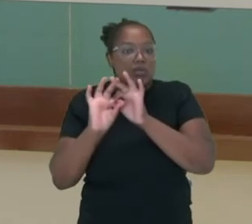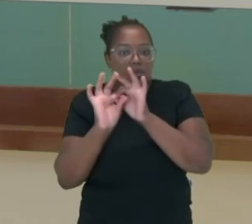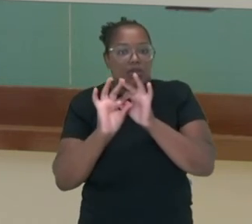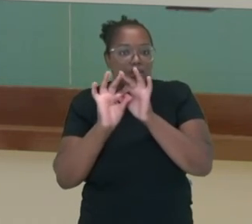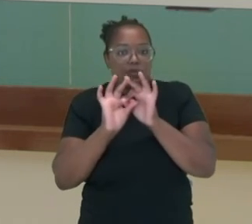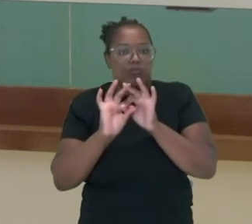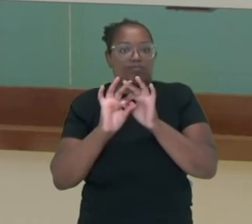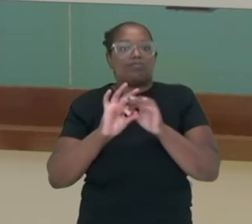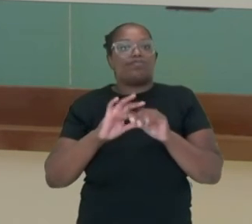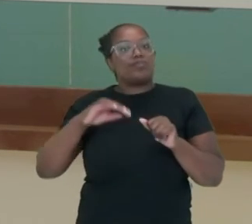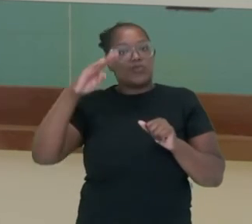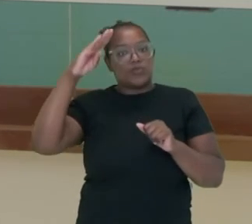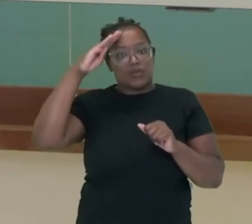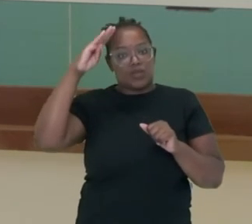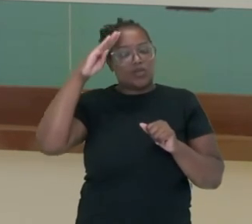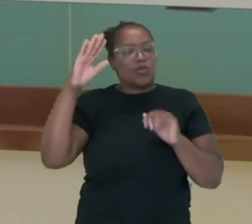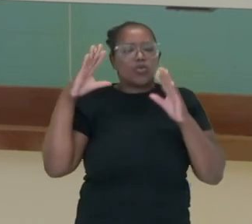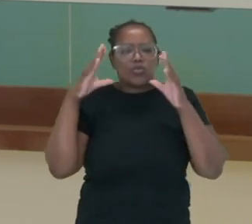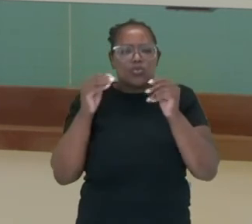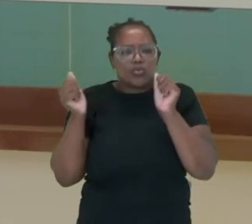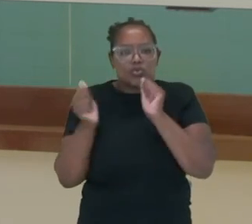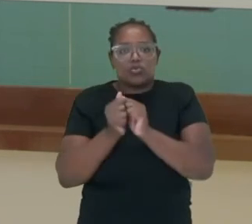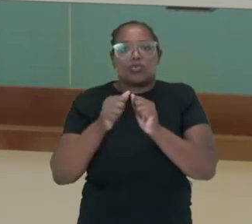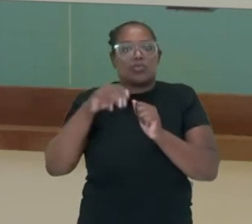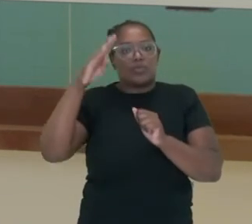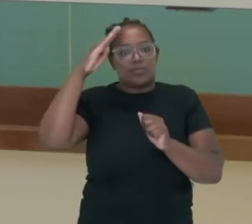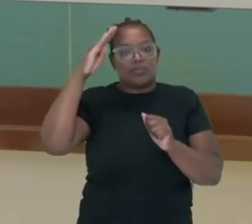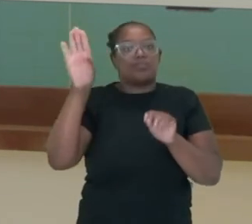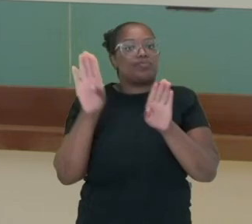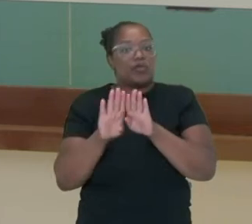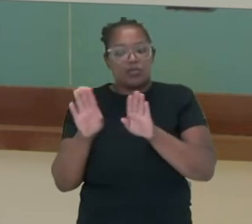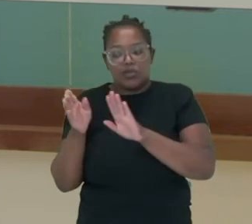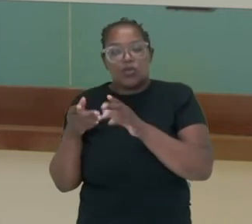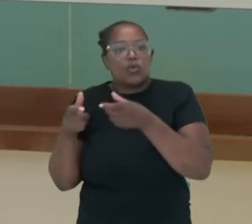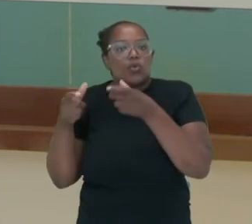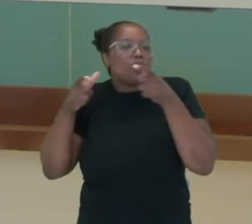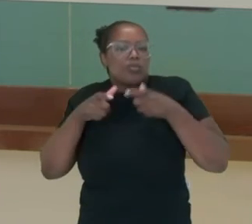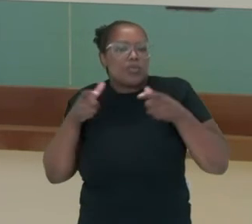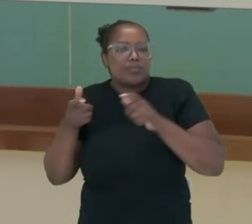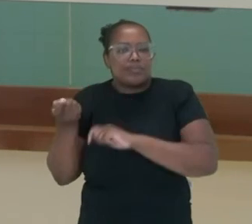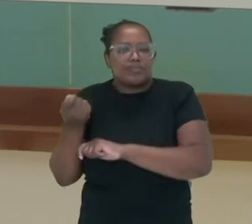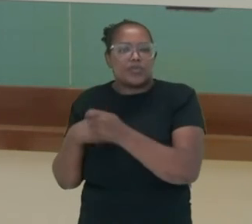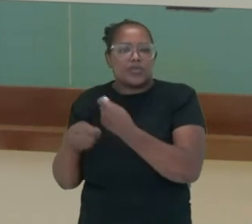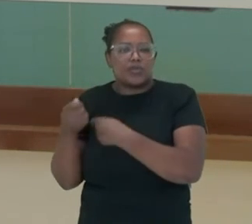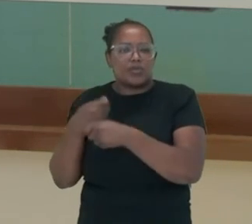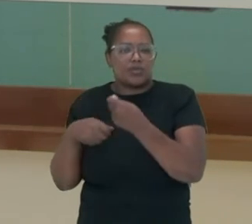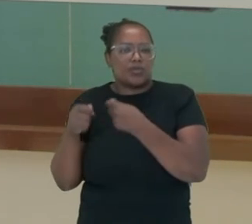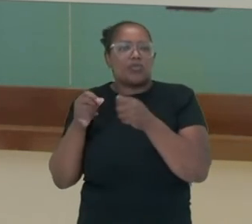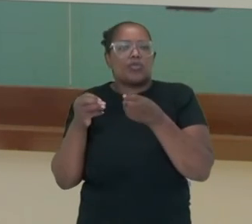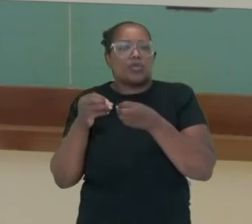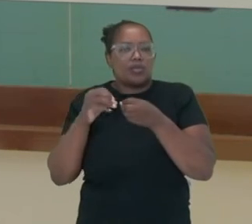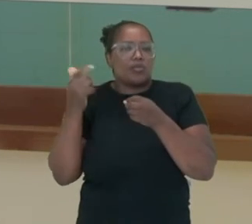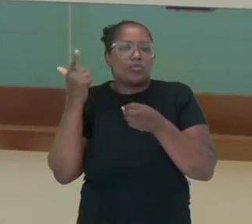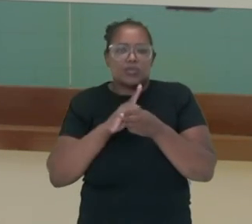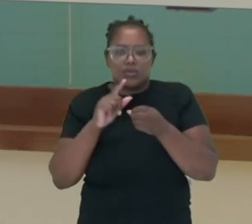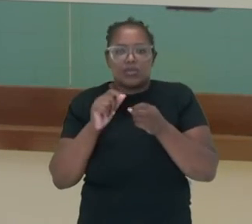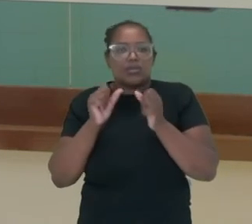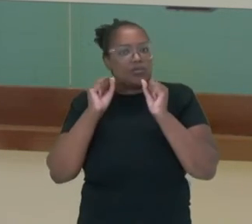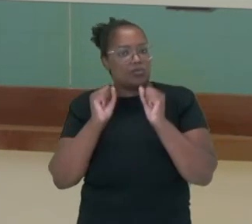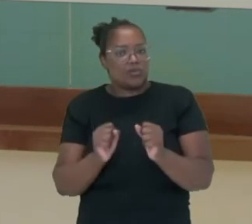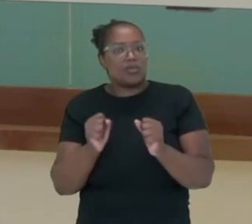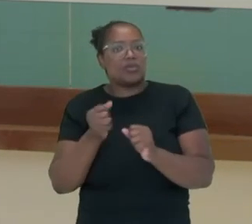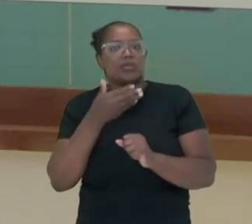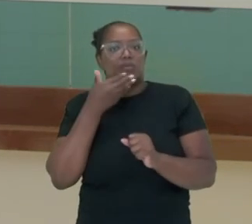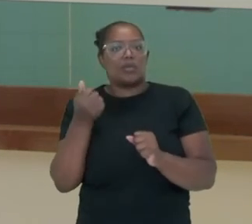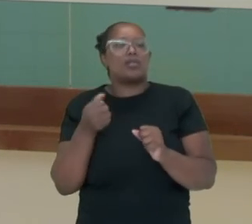tudo, obviamente, do lado militar. No lado econômico, várias ações foram desenvolvidas, uma das quais a gente pode identificar é o